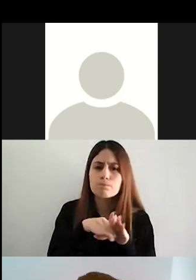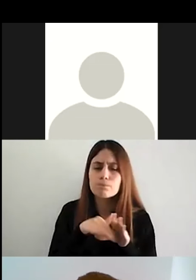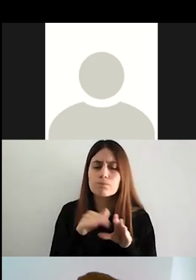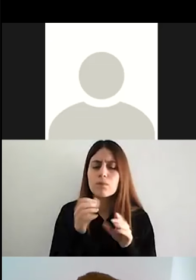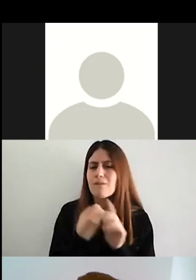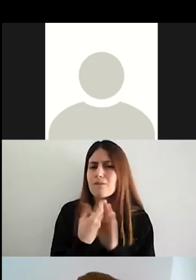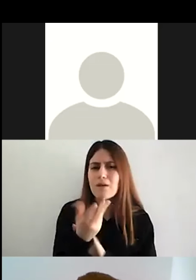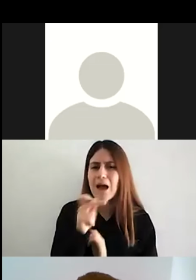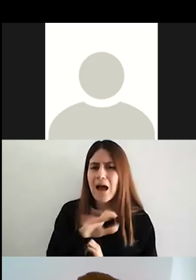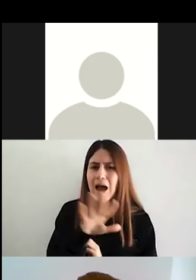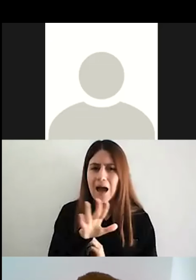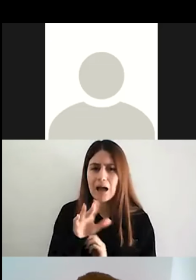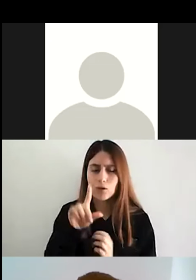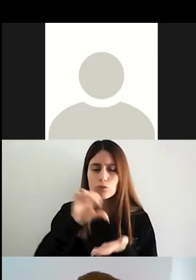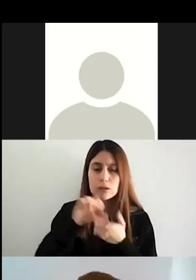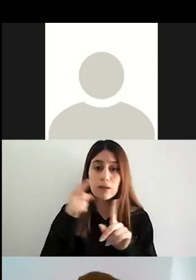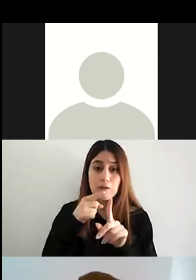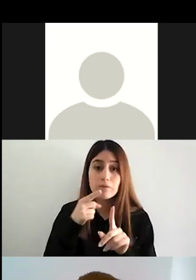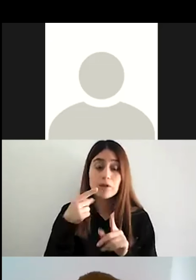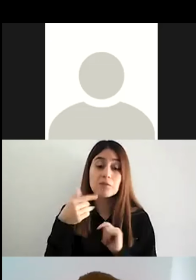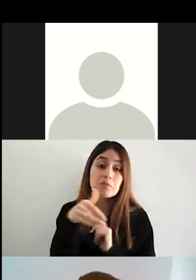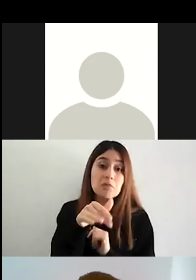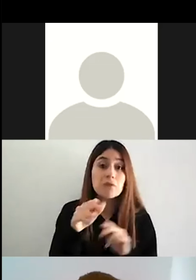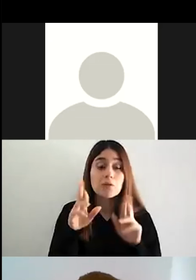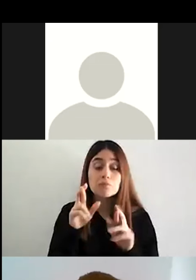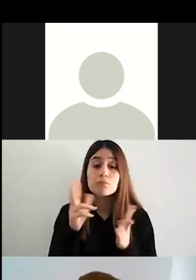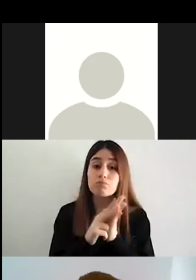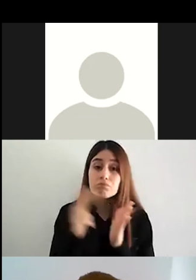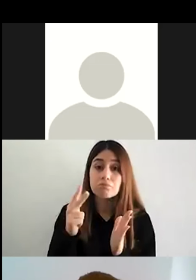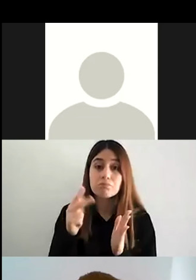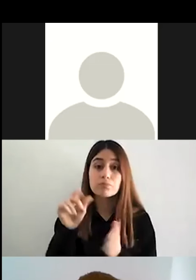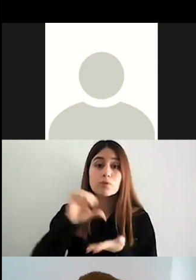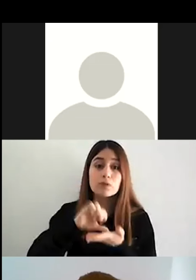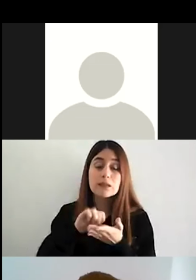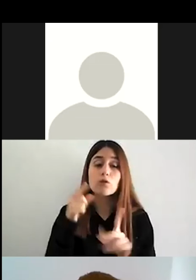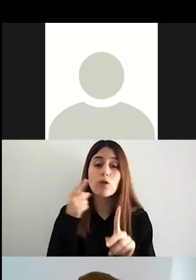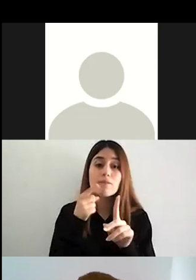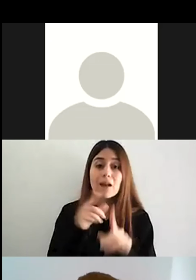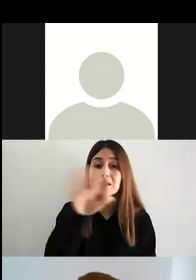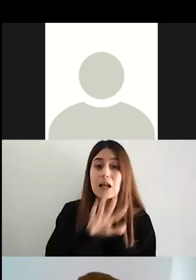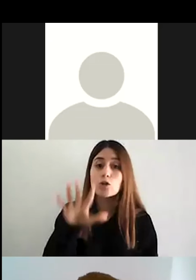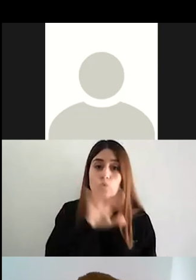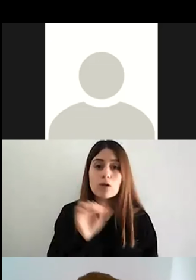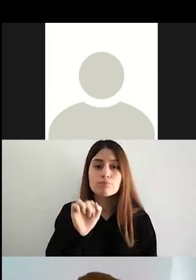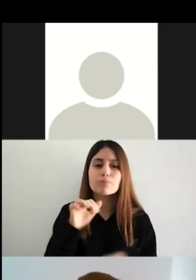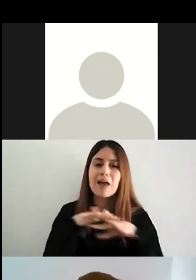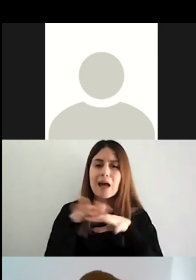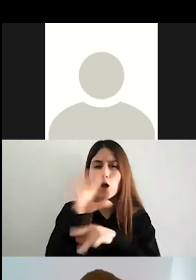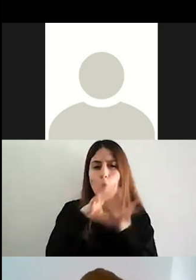centro de referência e a seguir elas sejam reconhecidas e retificadas pelos centros de referência nacionais, as redes europeias que já